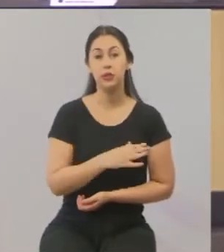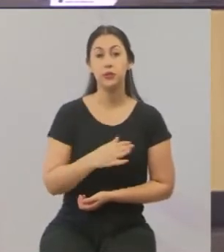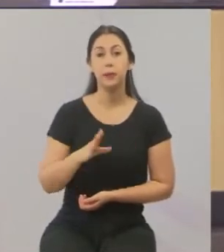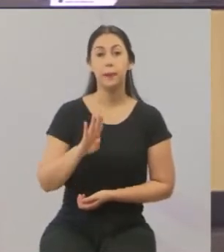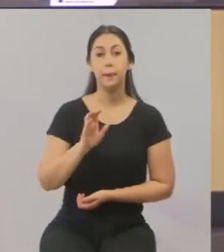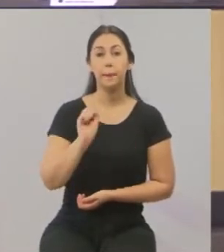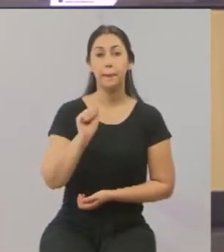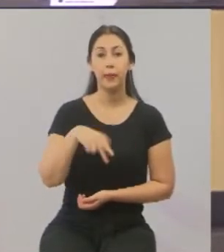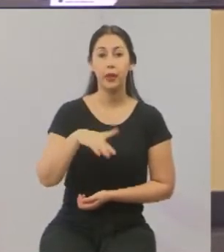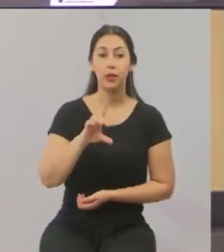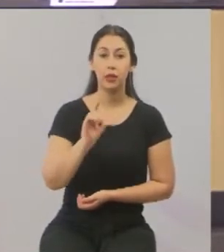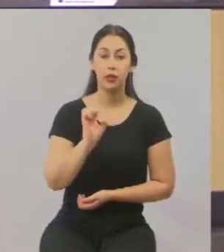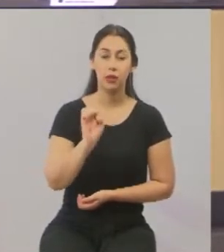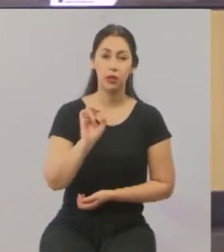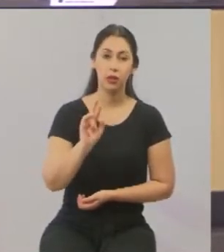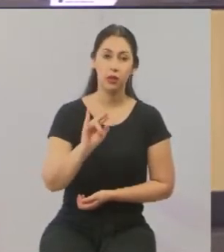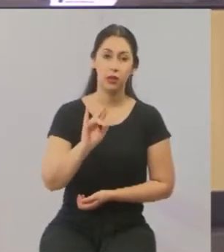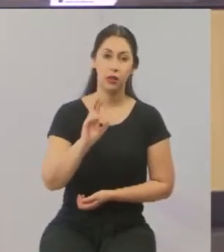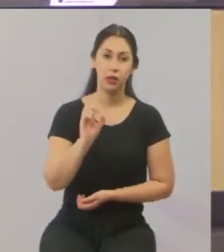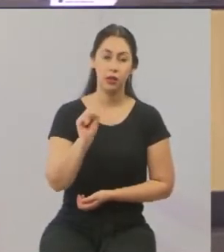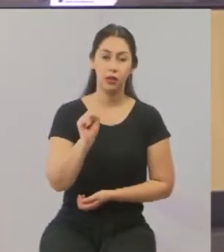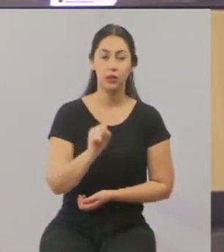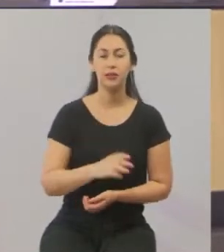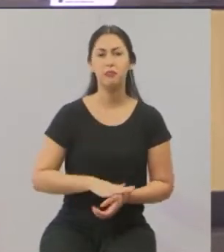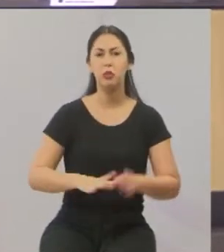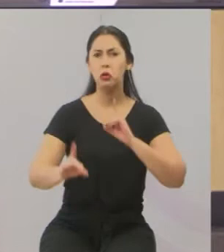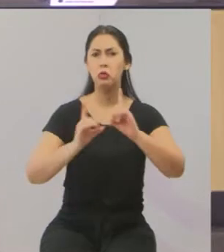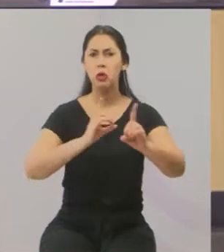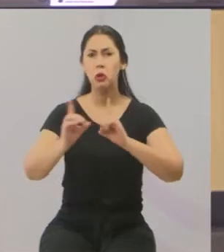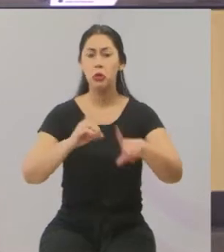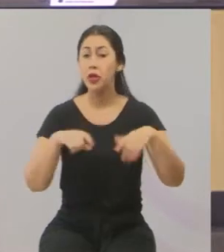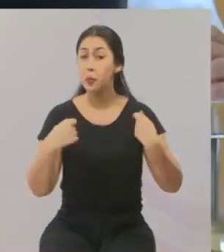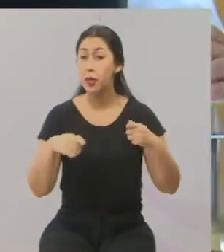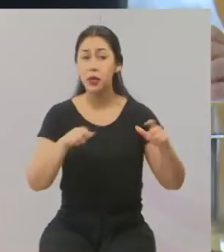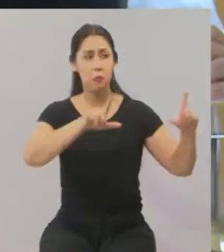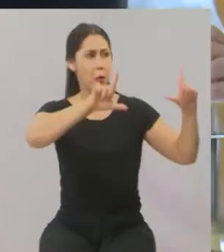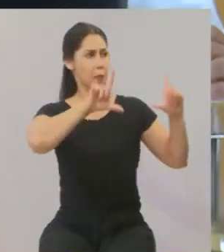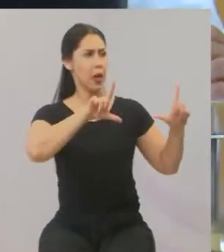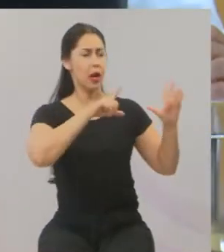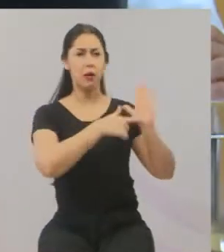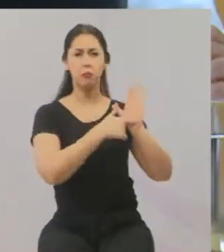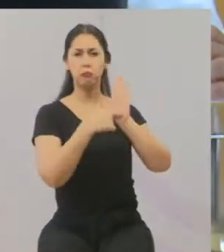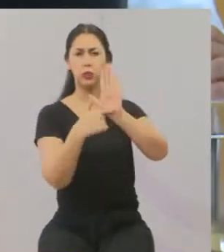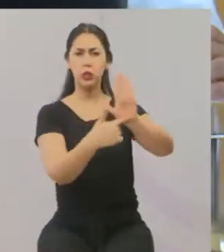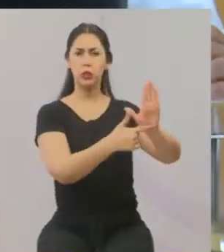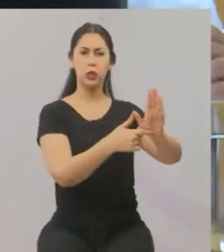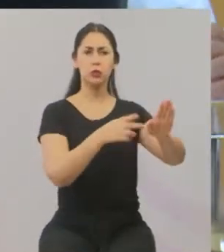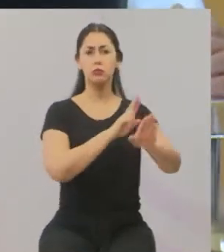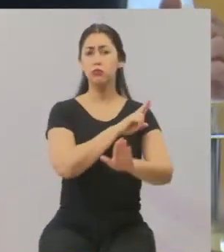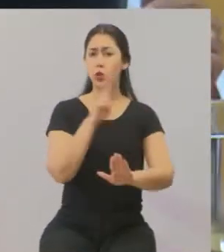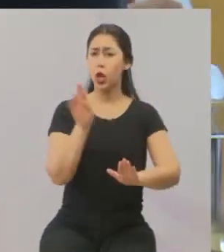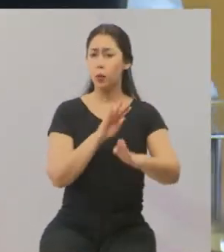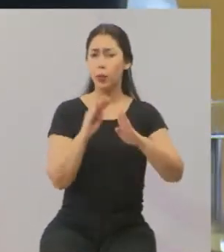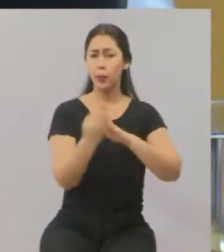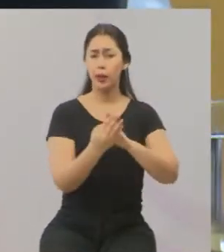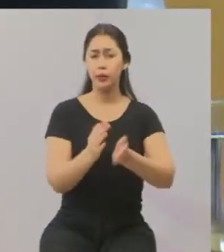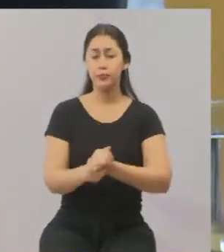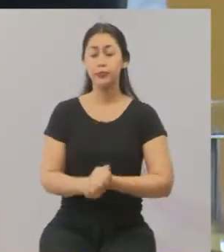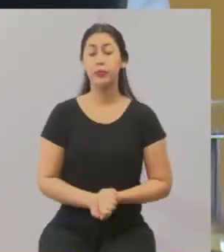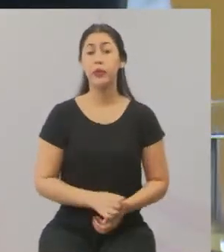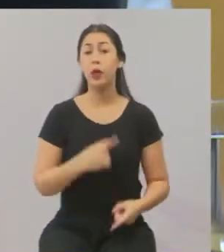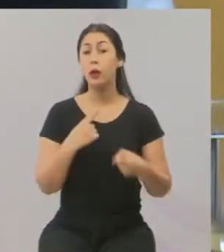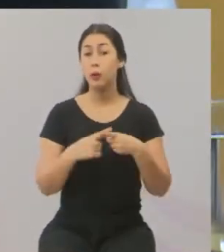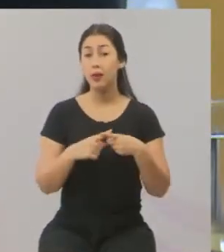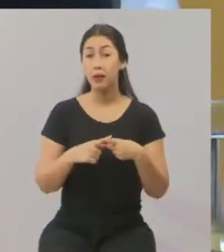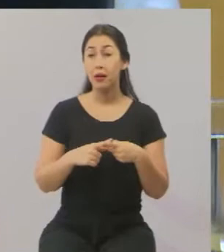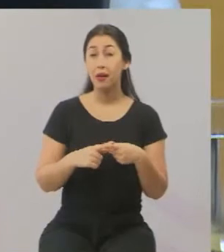no antigo traçado da rodovia Dom Pedro I de placa indicativa do acesso aos bairros Jamique e Figueira, em Jacareí. Ressaltamos que, principalmente,